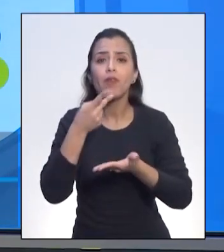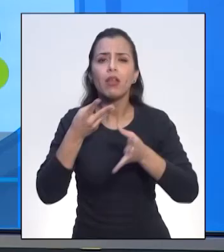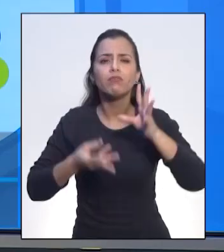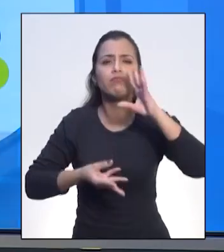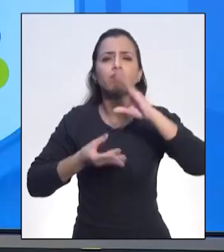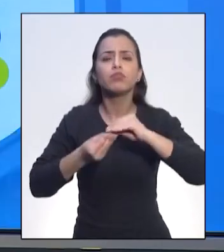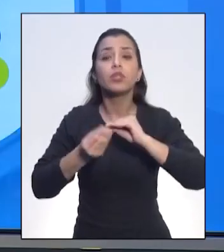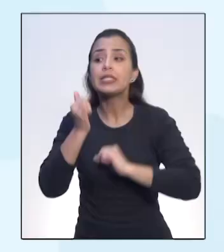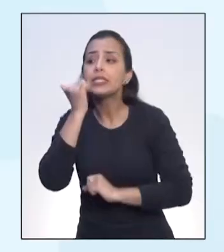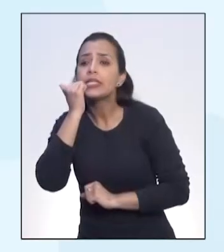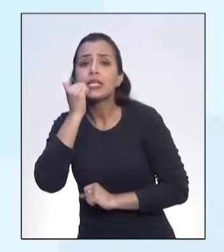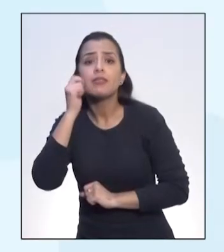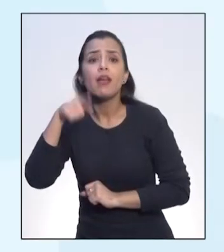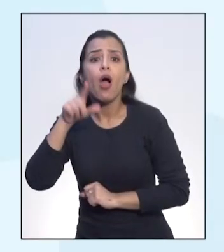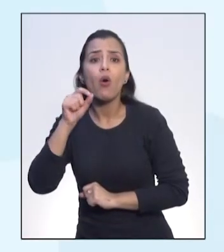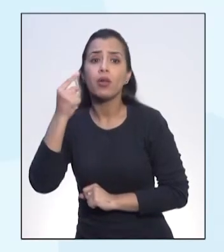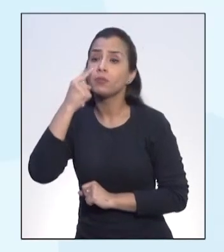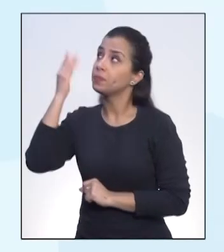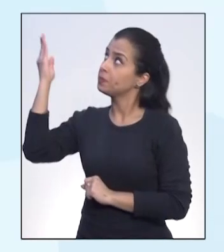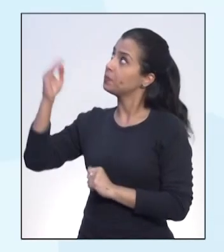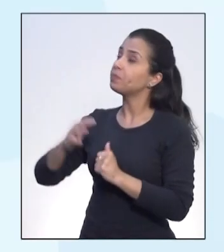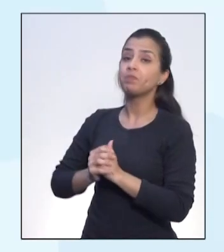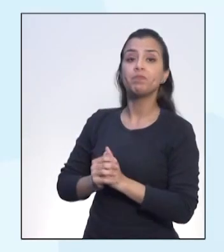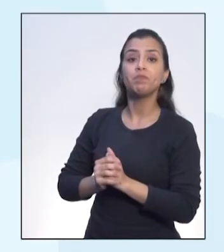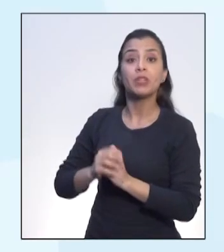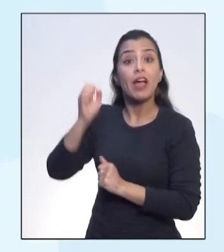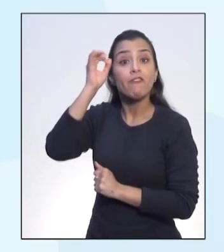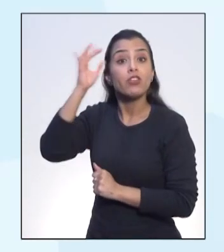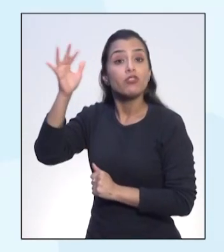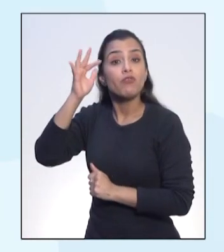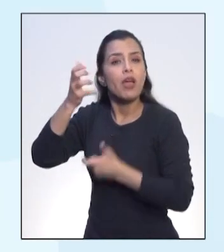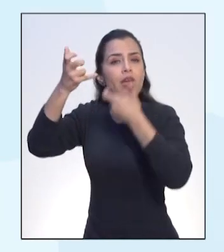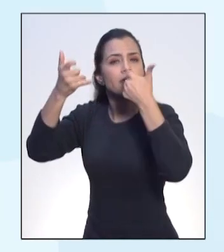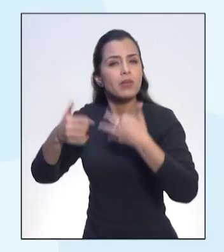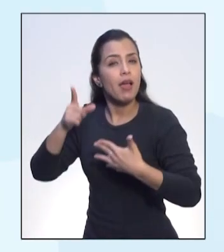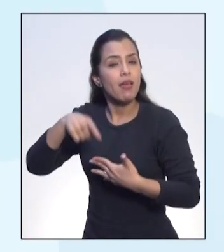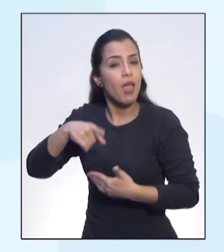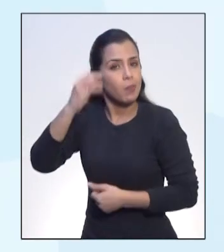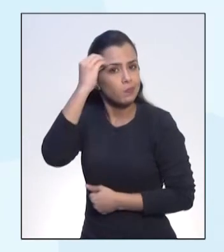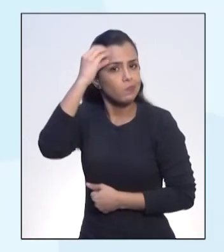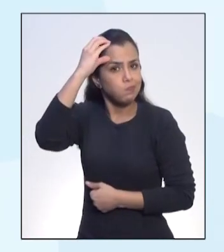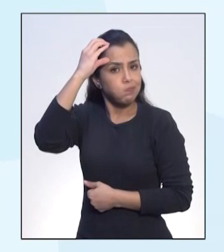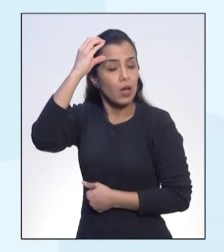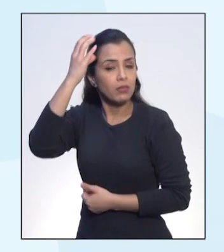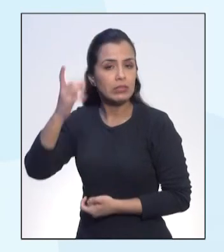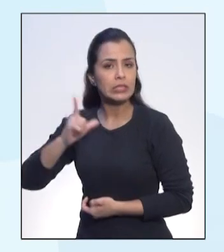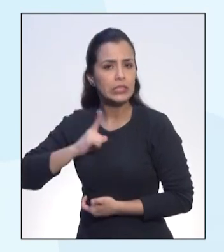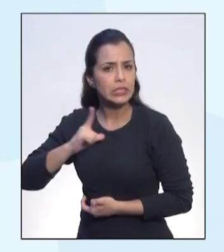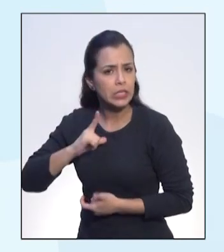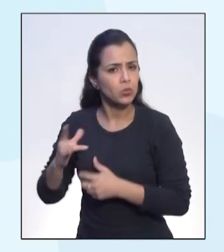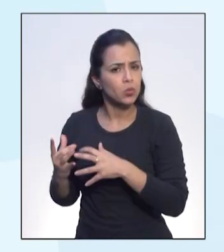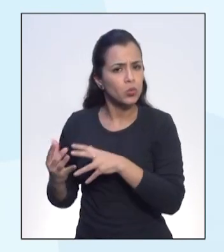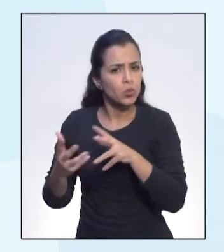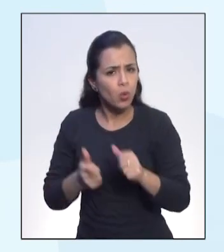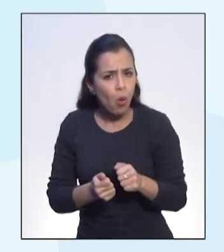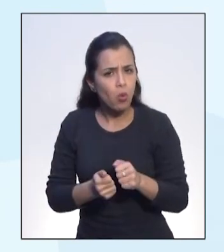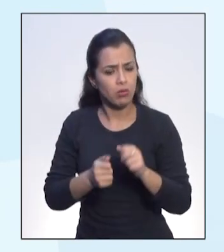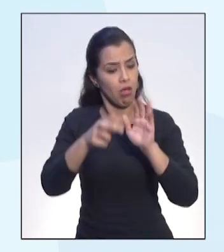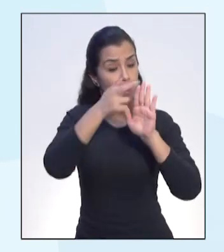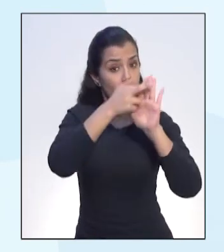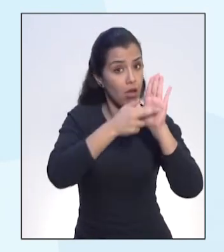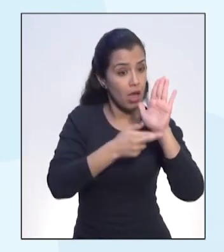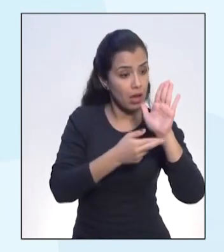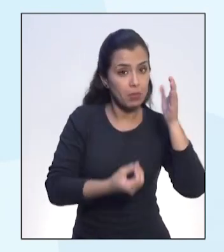que é ciência. Do ponto de vista filosófico, a ciência é um conhecimento sistemático, ou seja, existe todo um sistema, regras